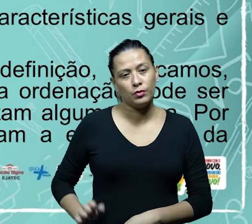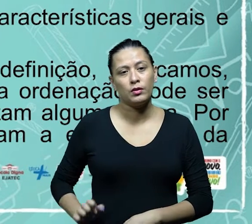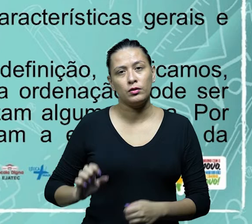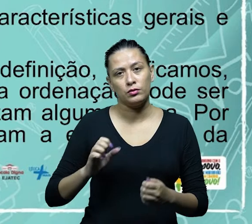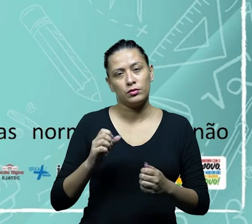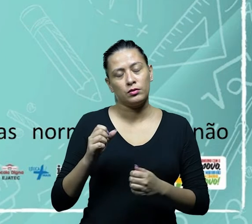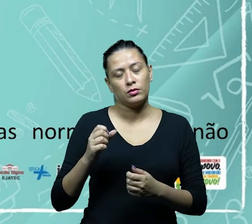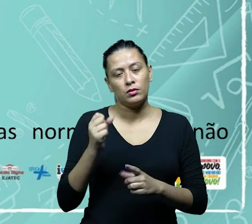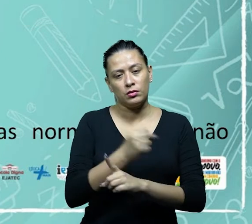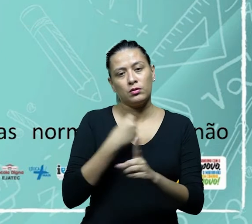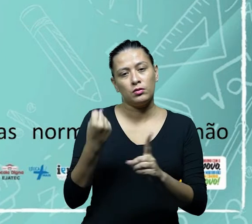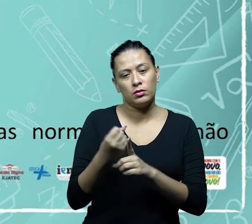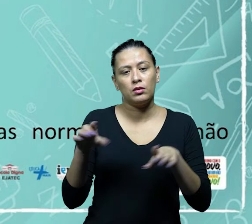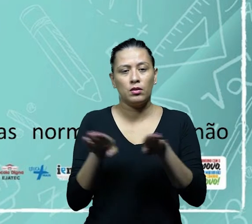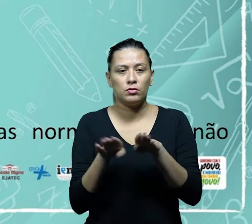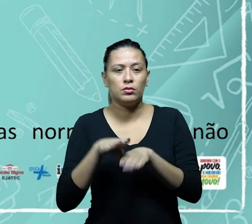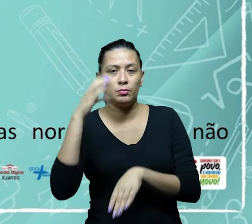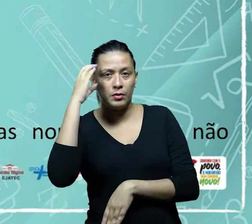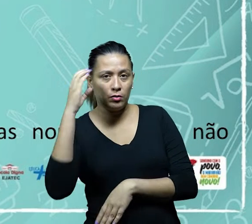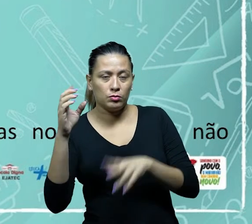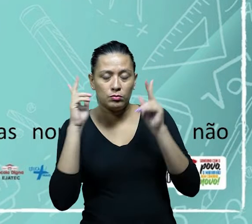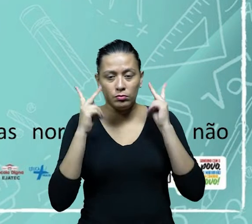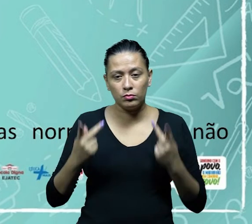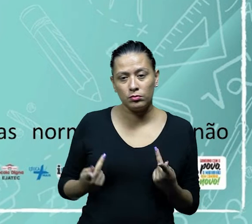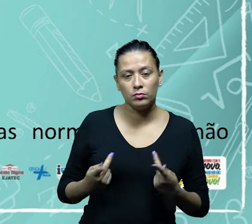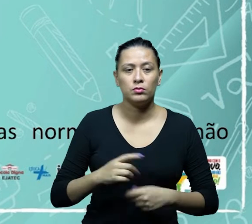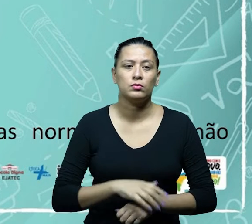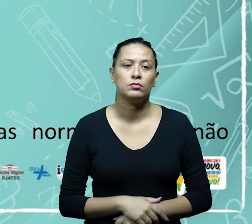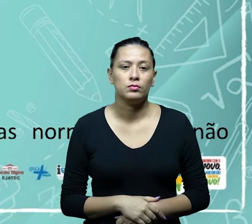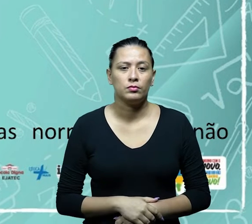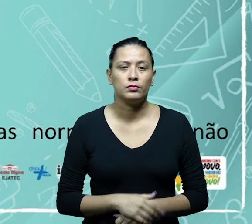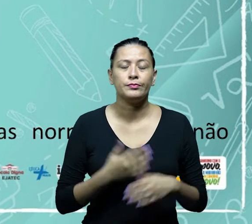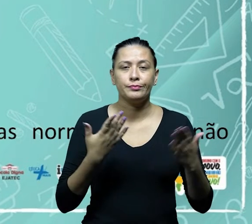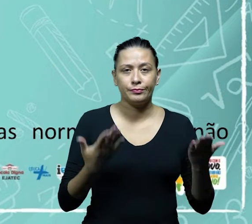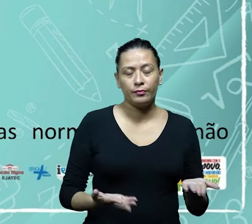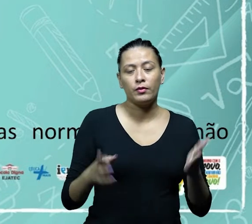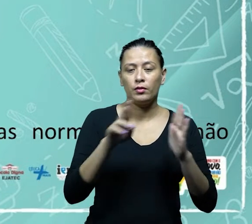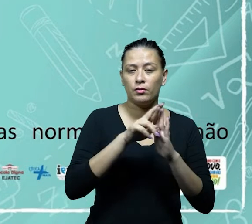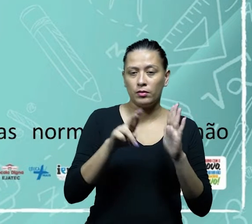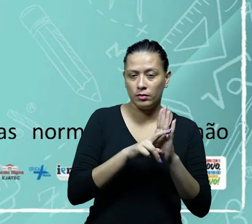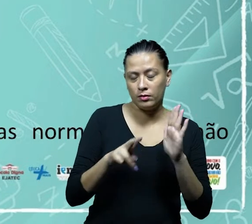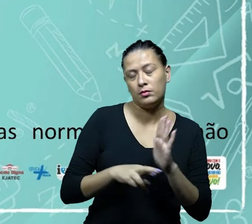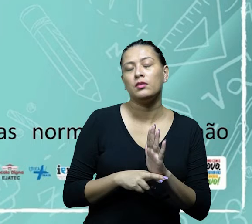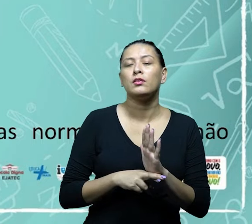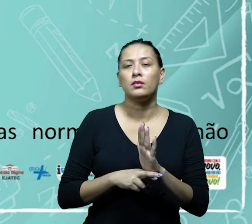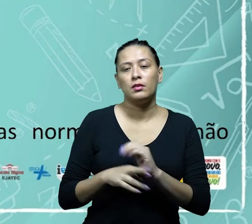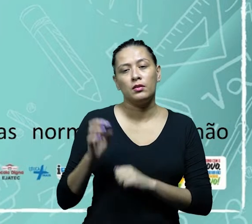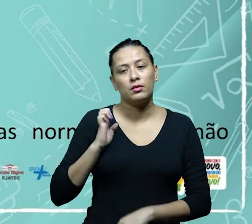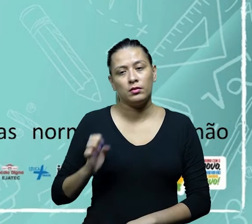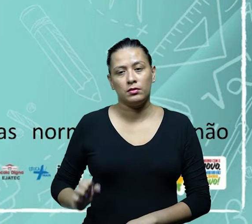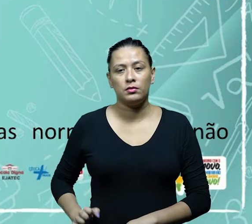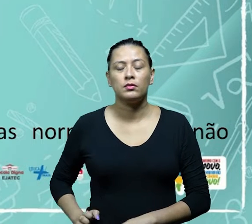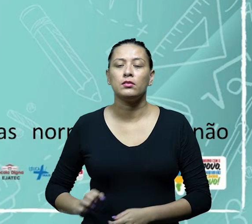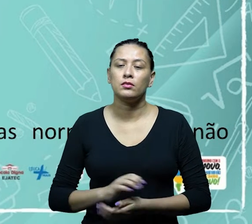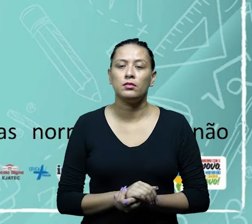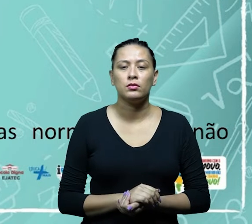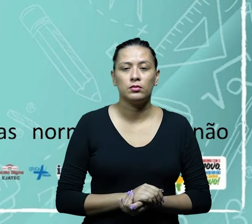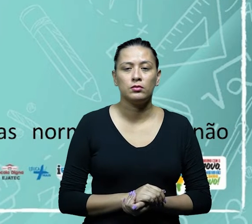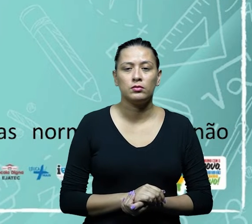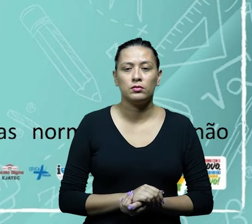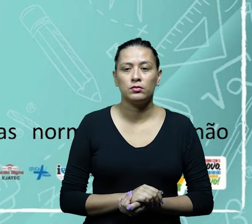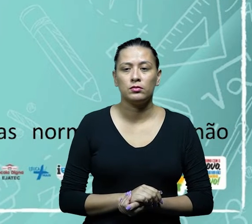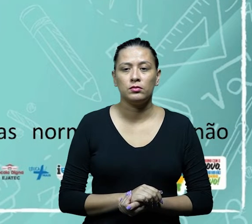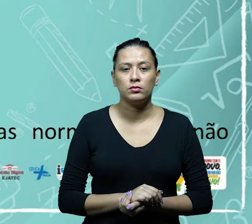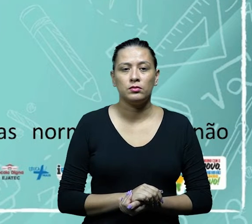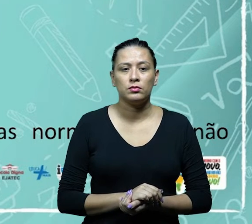humana é bom portanto todas as normas éticas elas compartilham de fato de determinadas características